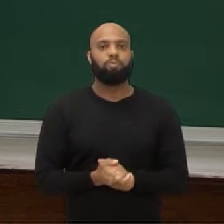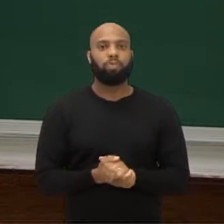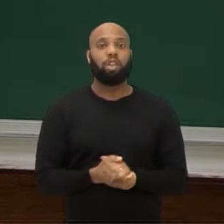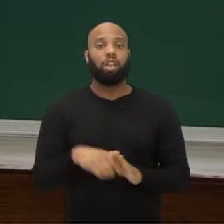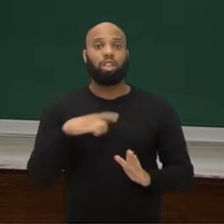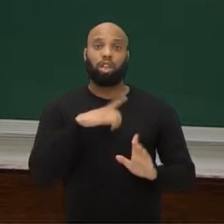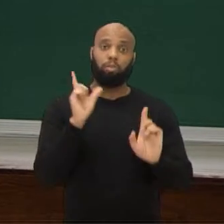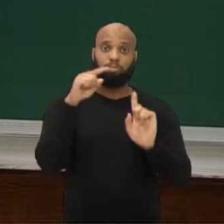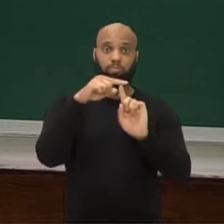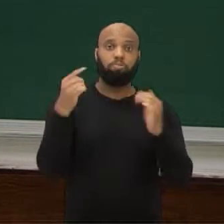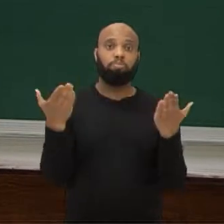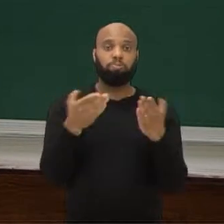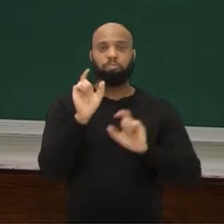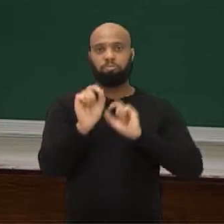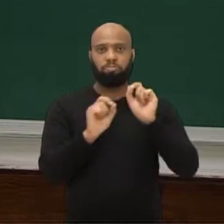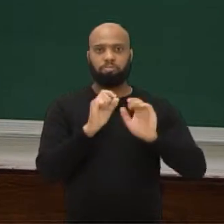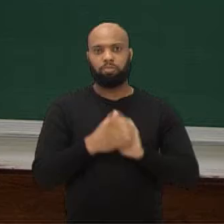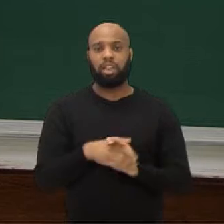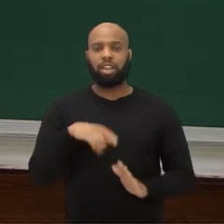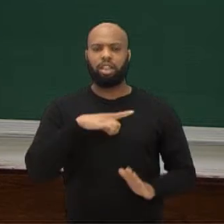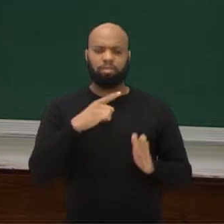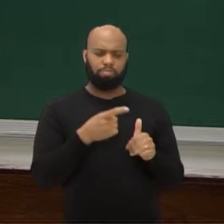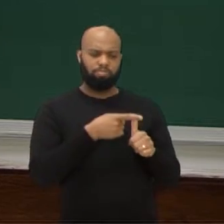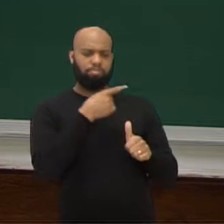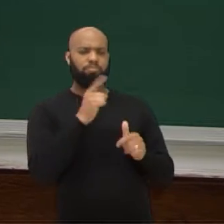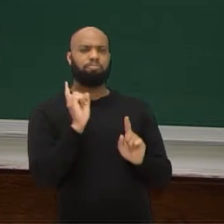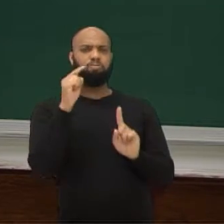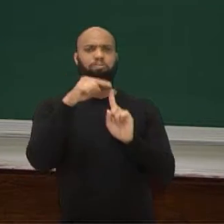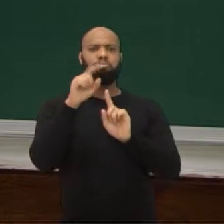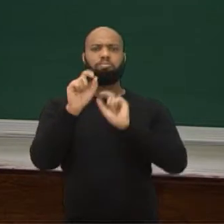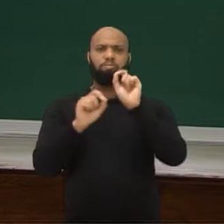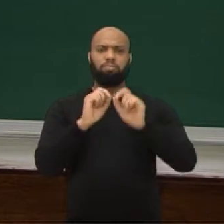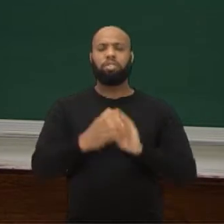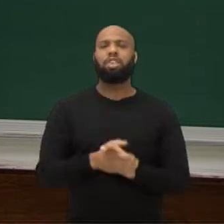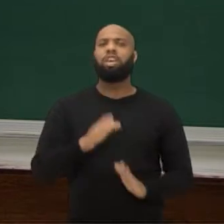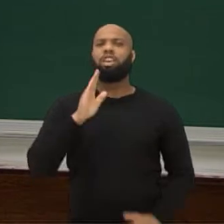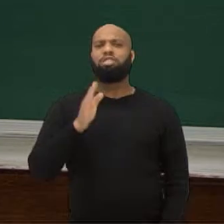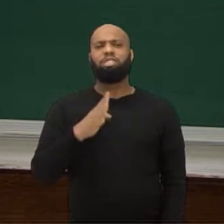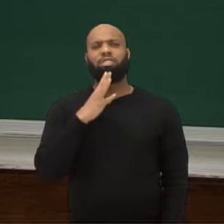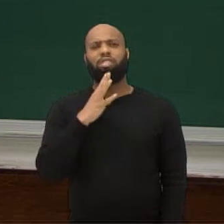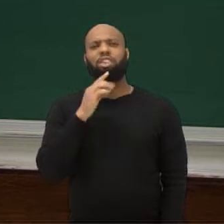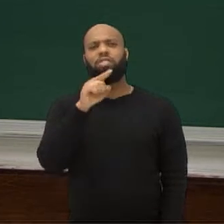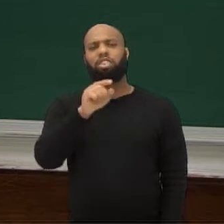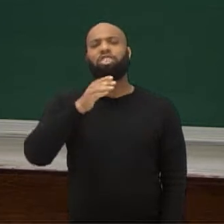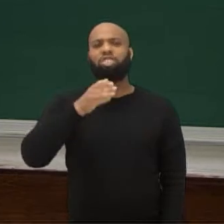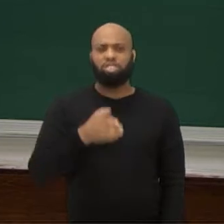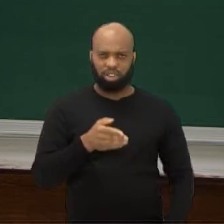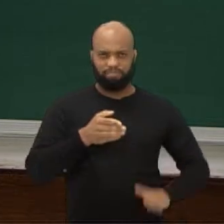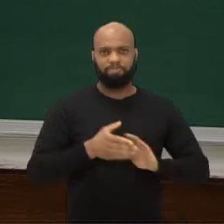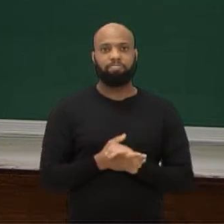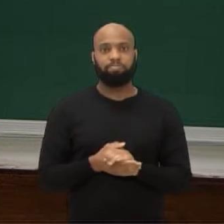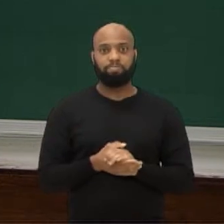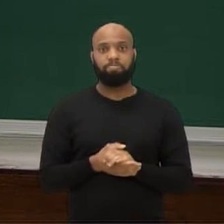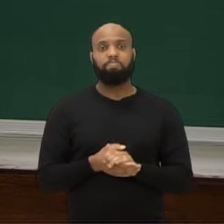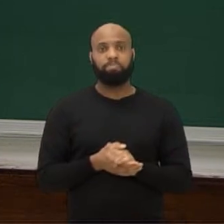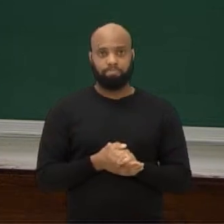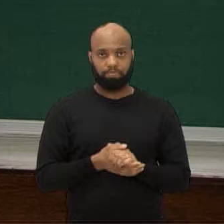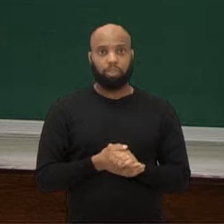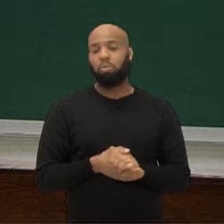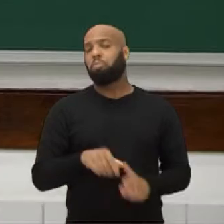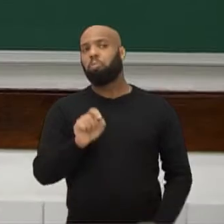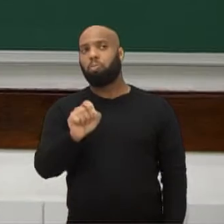Nossos objetivos. Esse primeiro objetivo já é um velho conhecido nosso. Não tão velho assim, mas já é